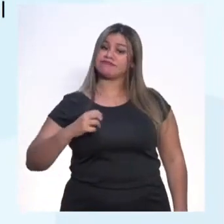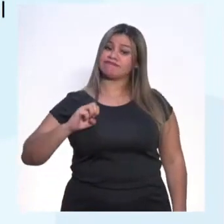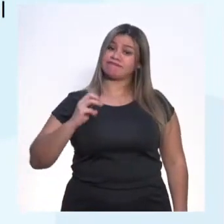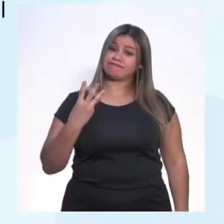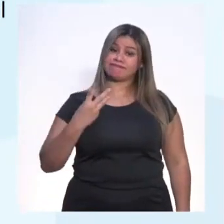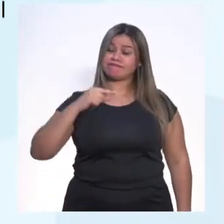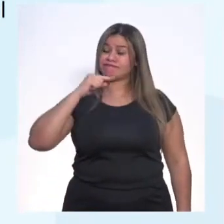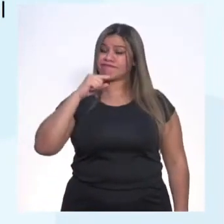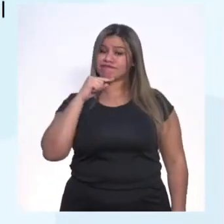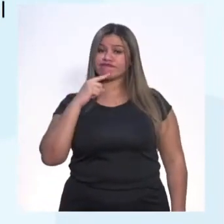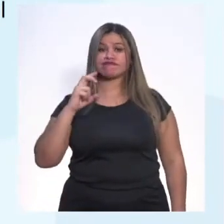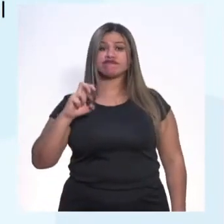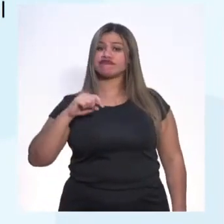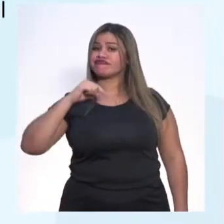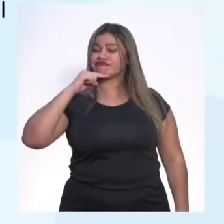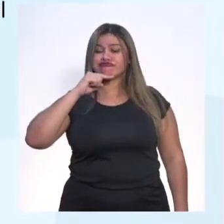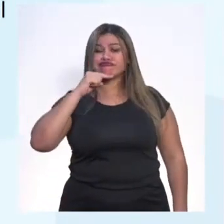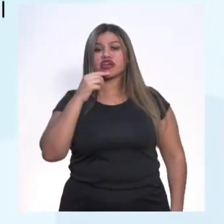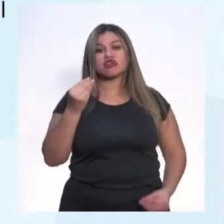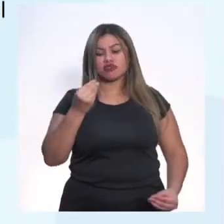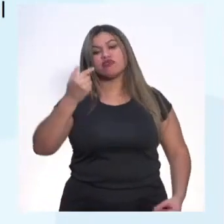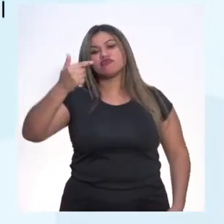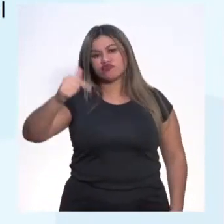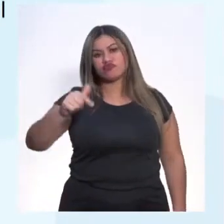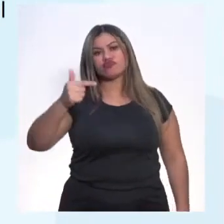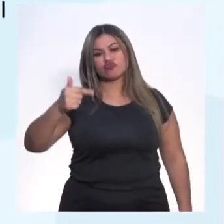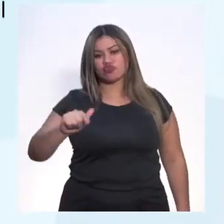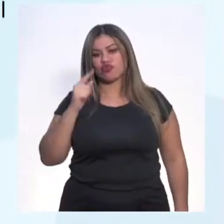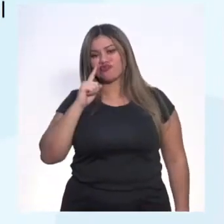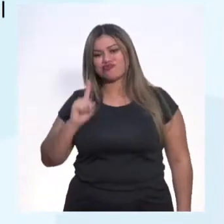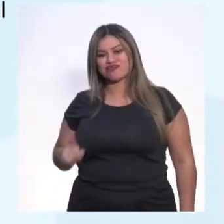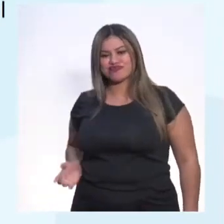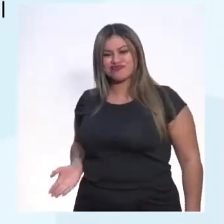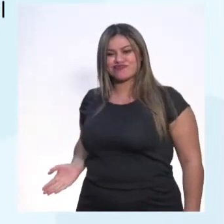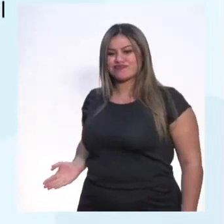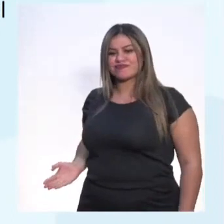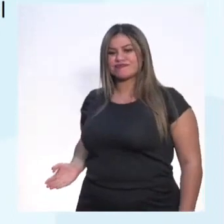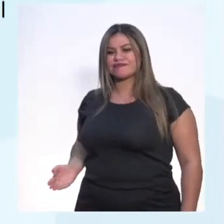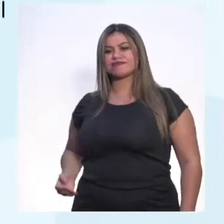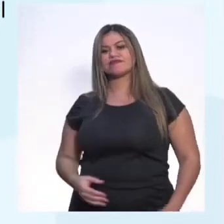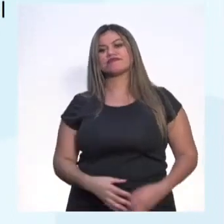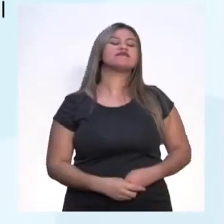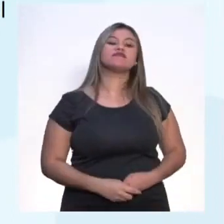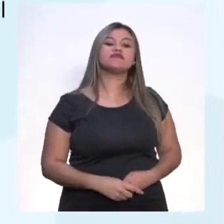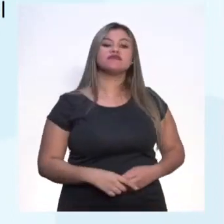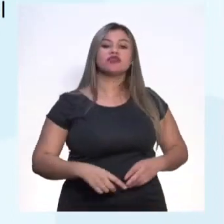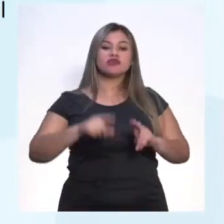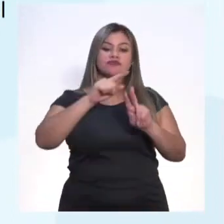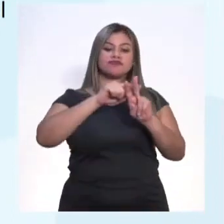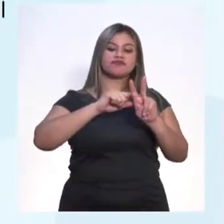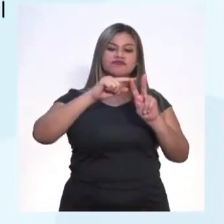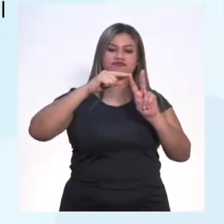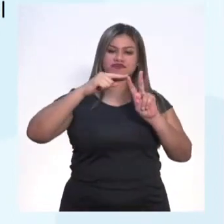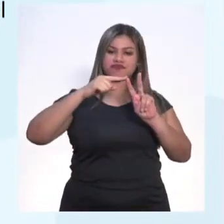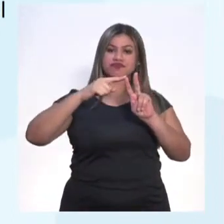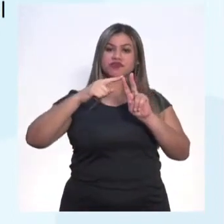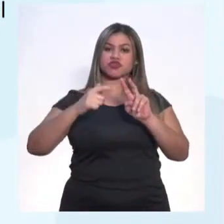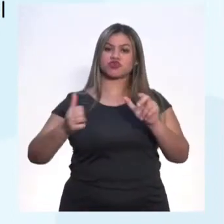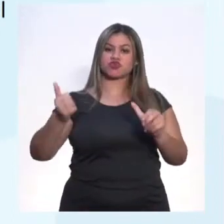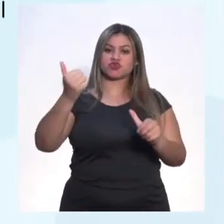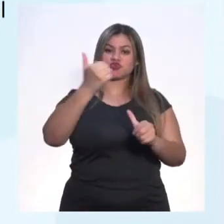vai repetir esses números. Volto na raiz e substituo a